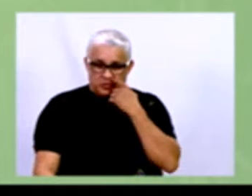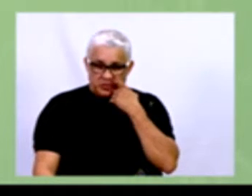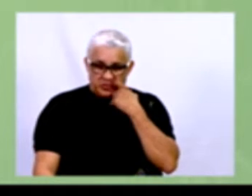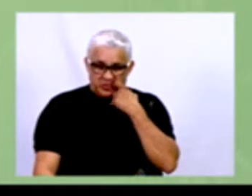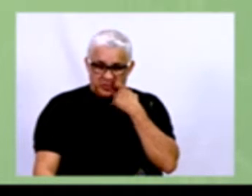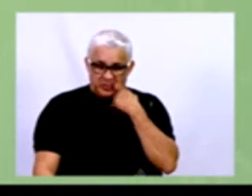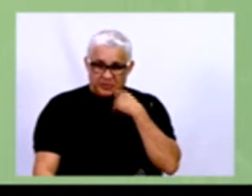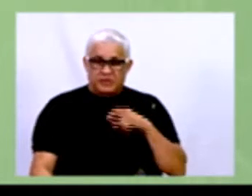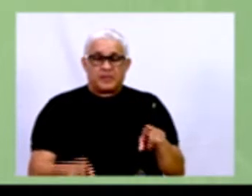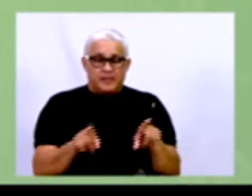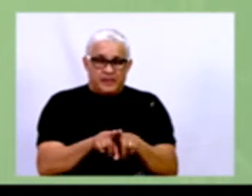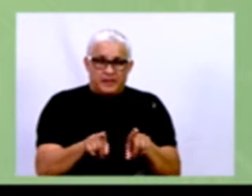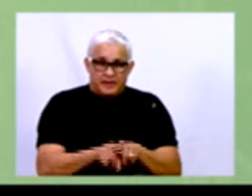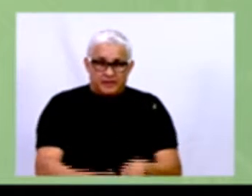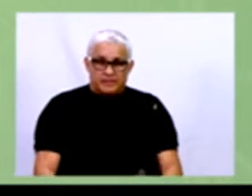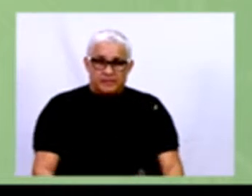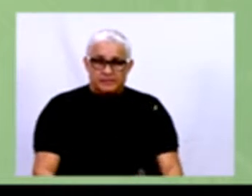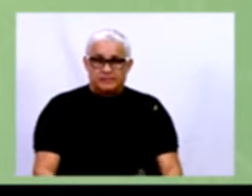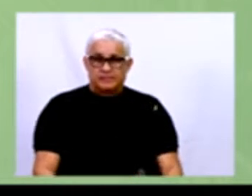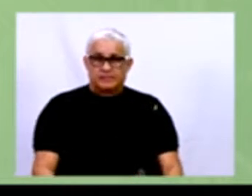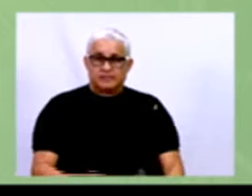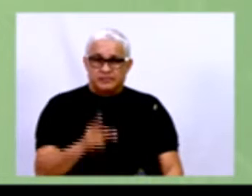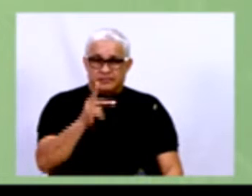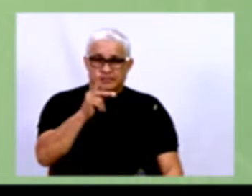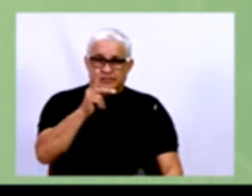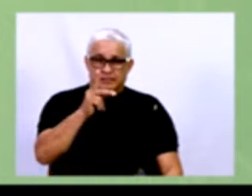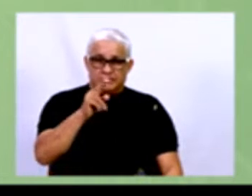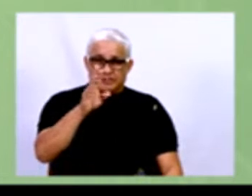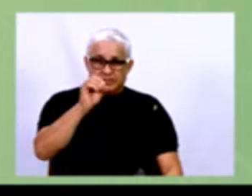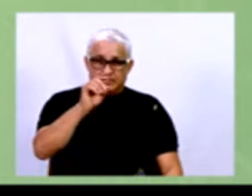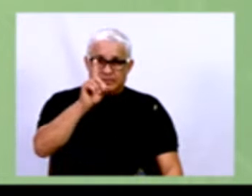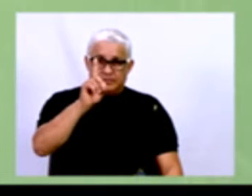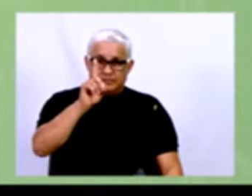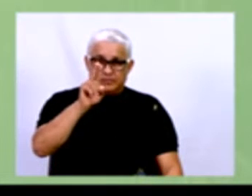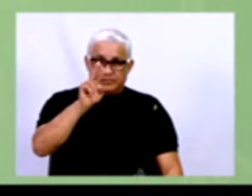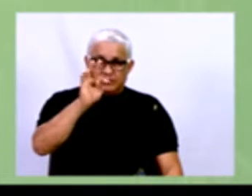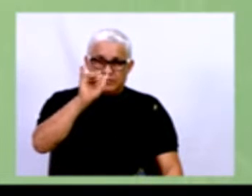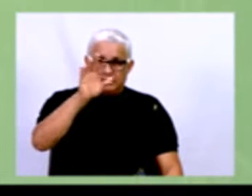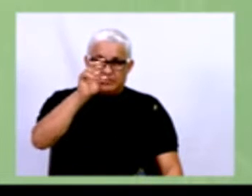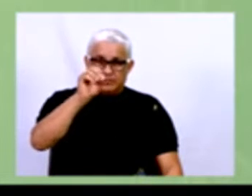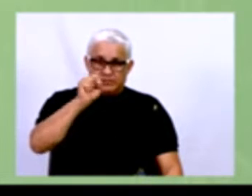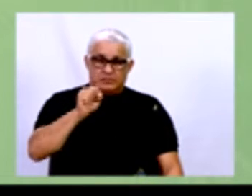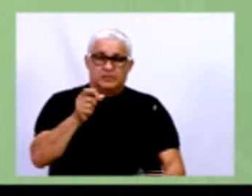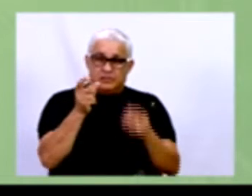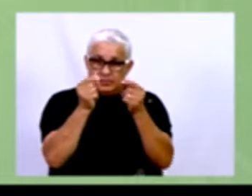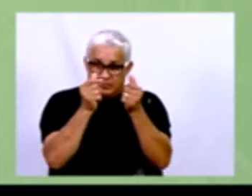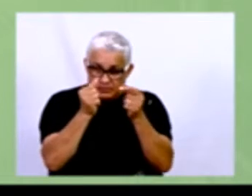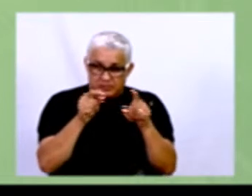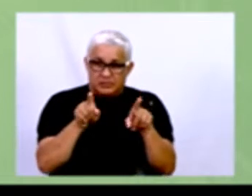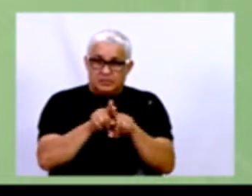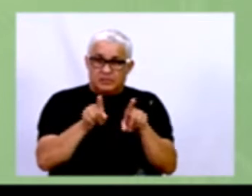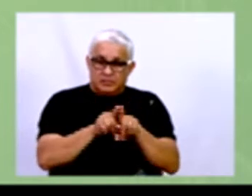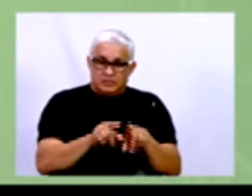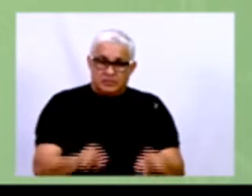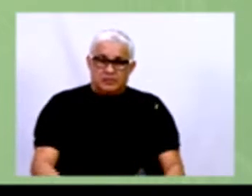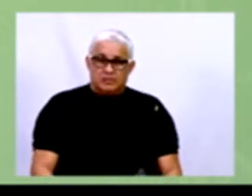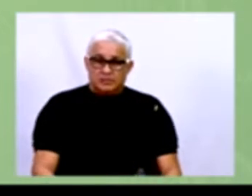Por outro lado, os recursos produtivos com os quais a economia, os agentes